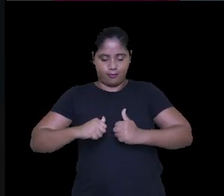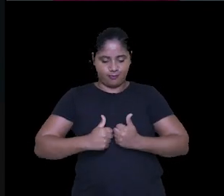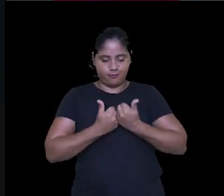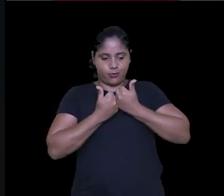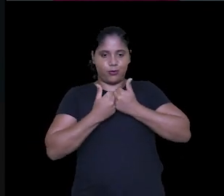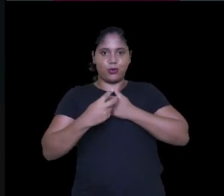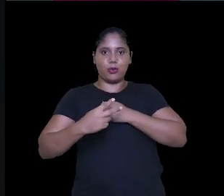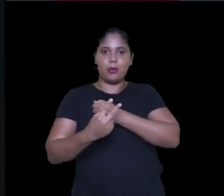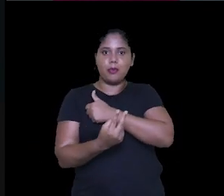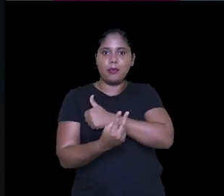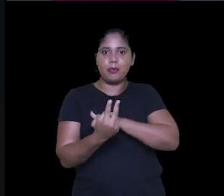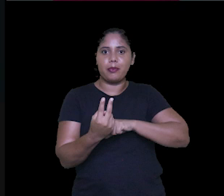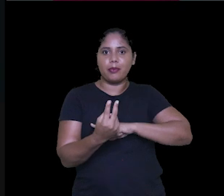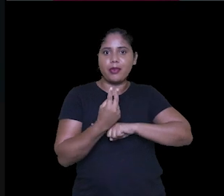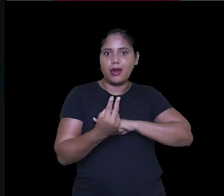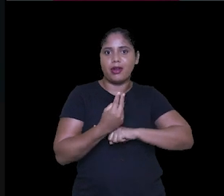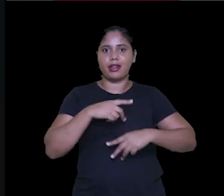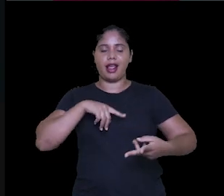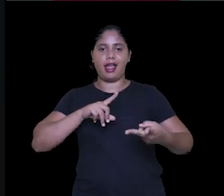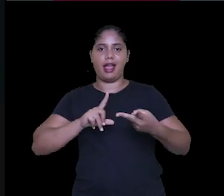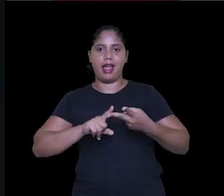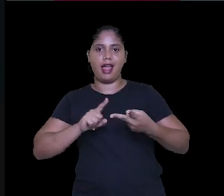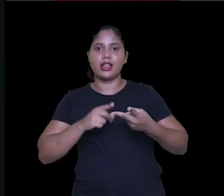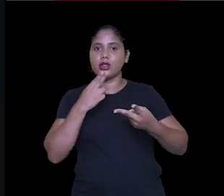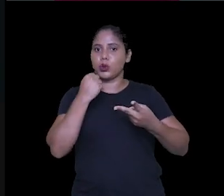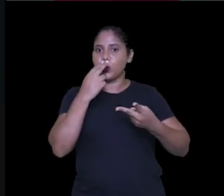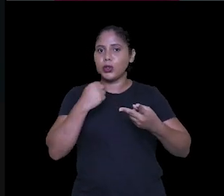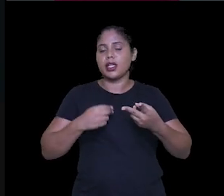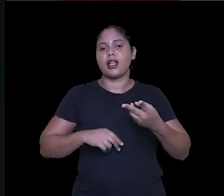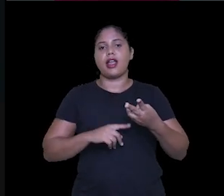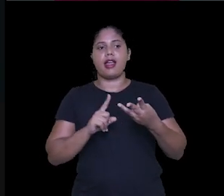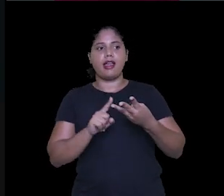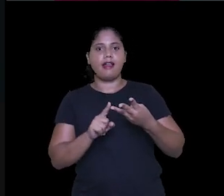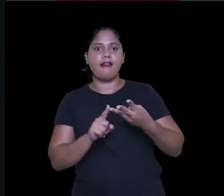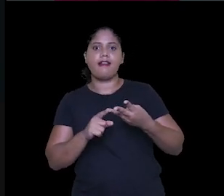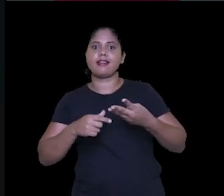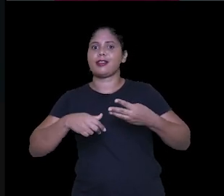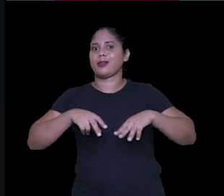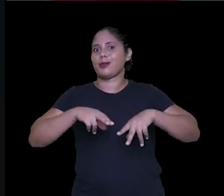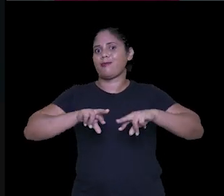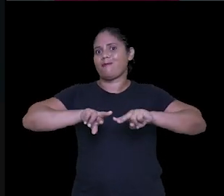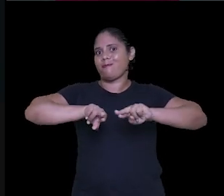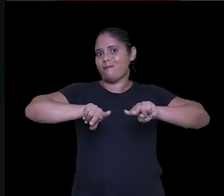essenciais para proteger o bebê contra infecção e outras doenças.